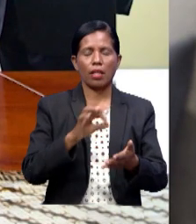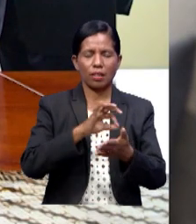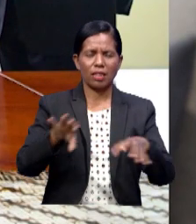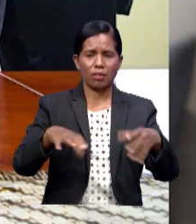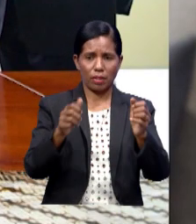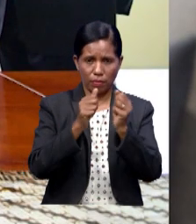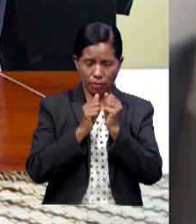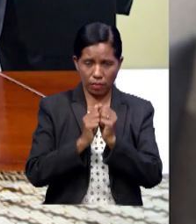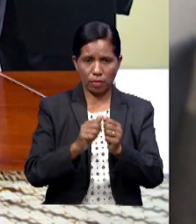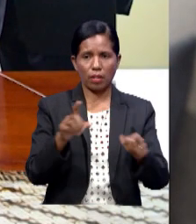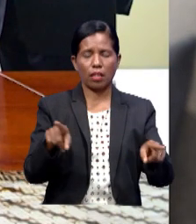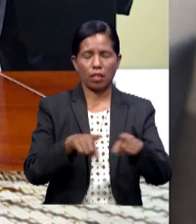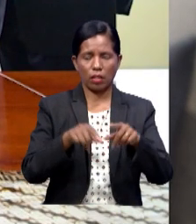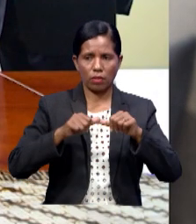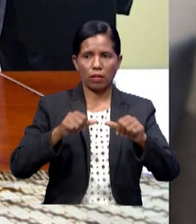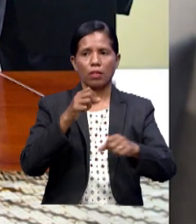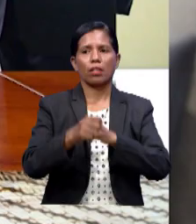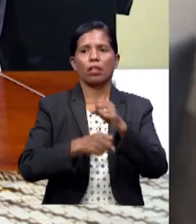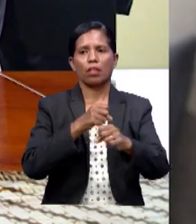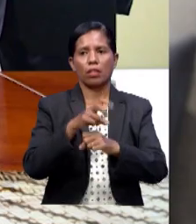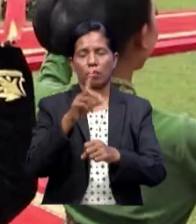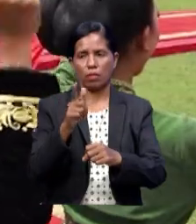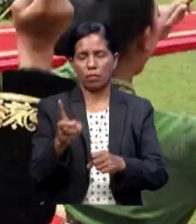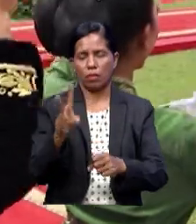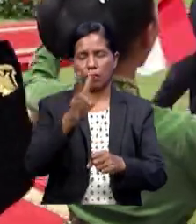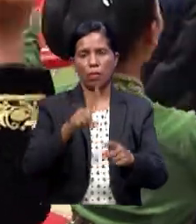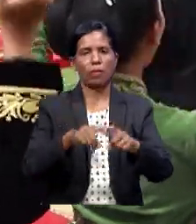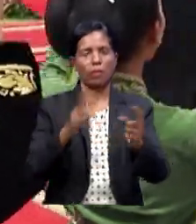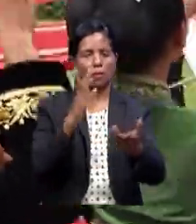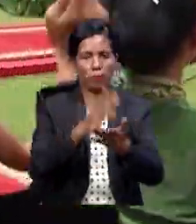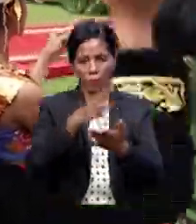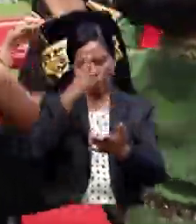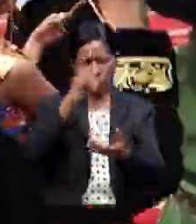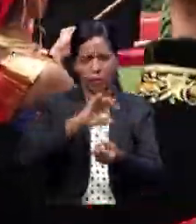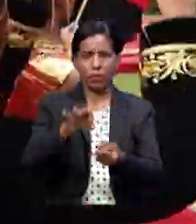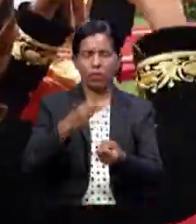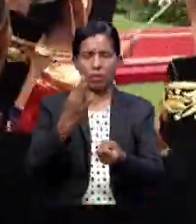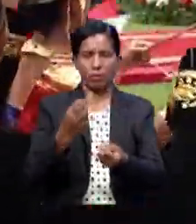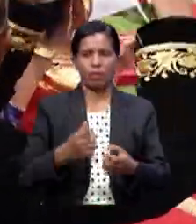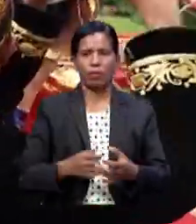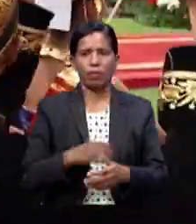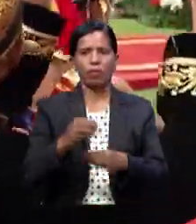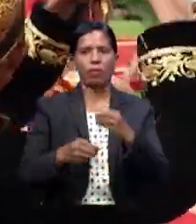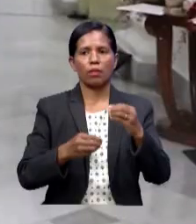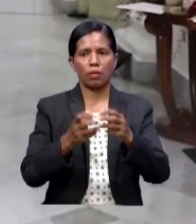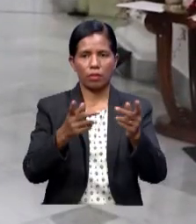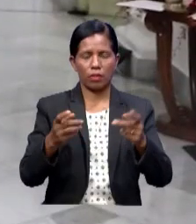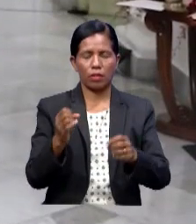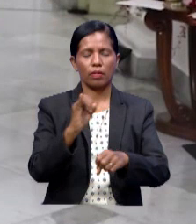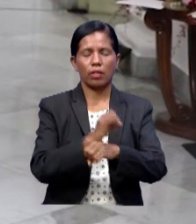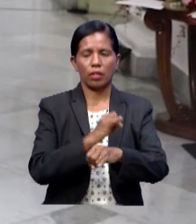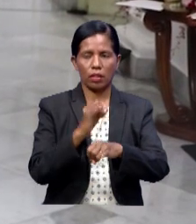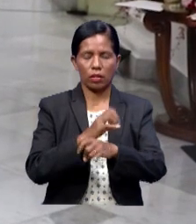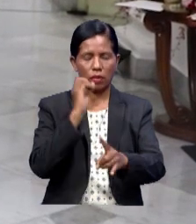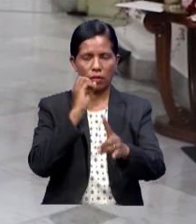nudar kontinuasang husi akoru tinan rihun rua-rua, mai be paradu tambah COVID-19. Kona ba are industri ho objetivo